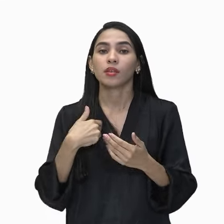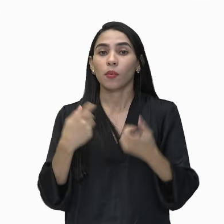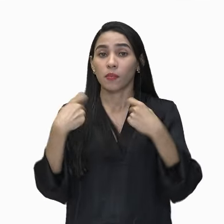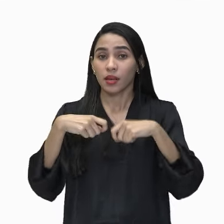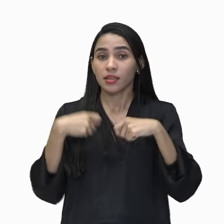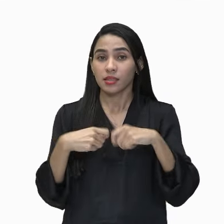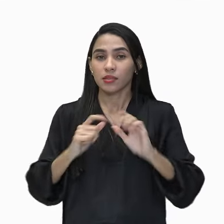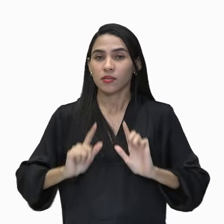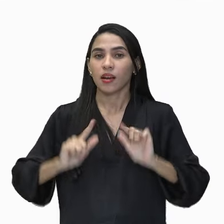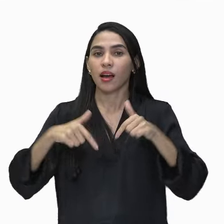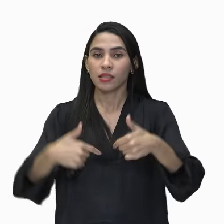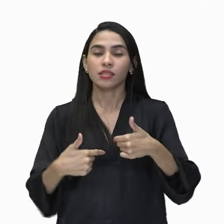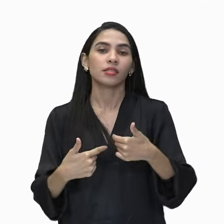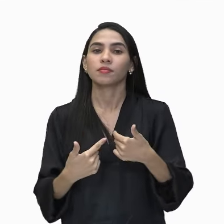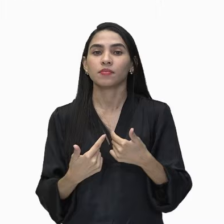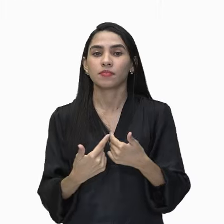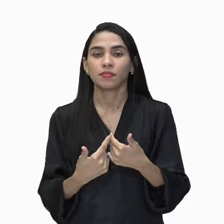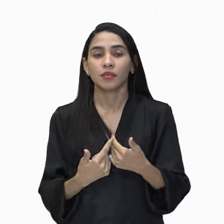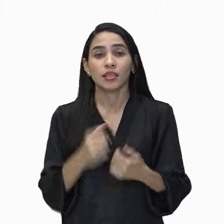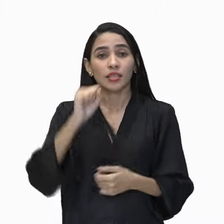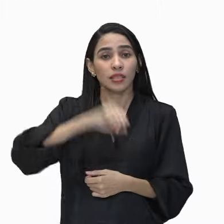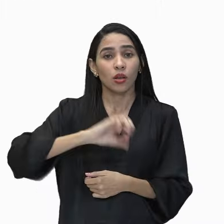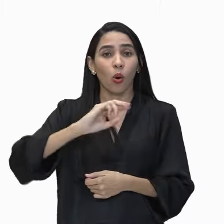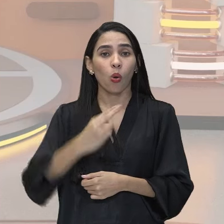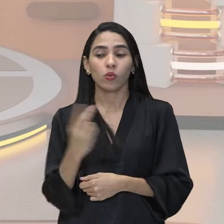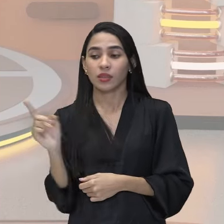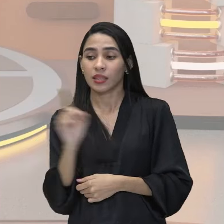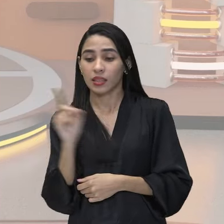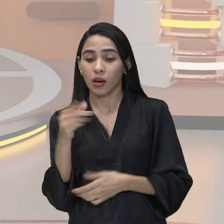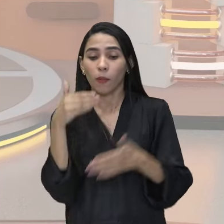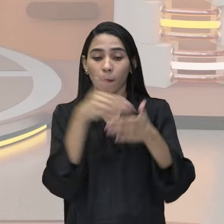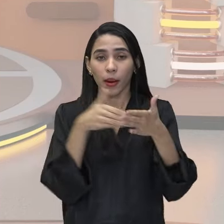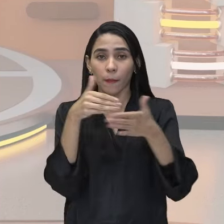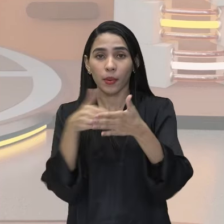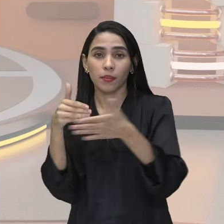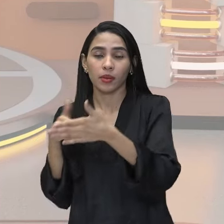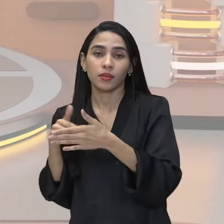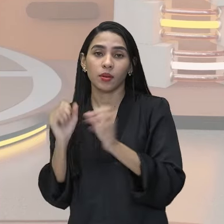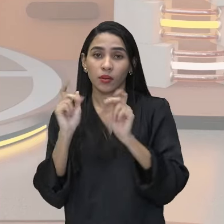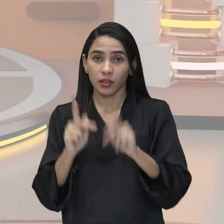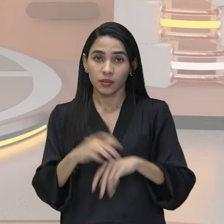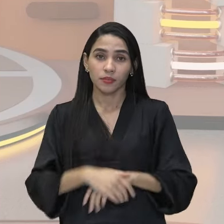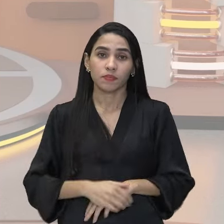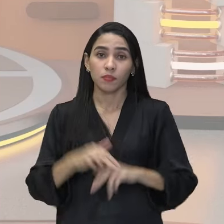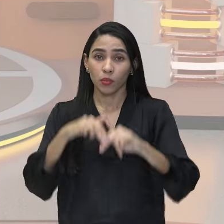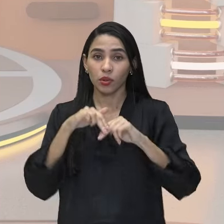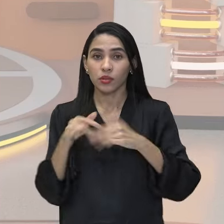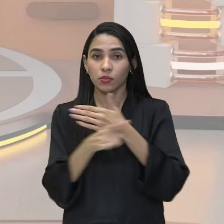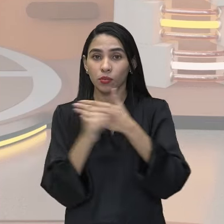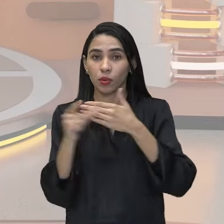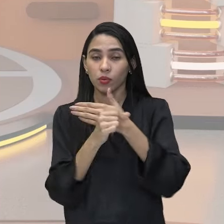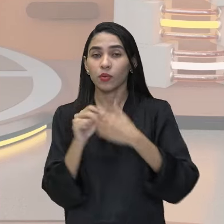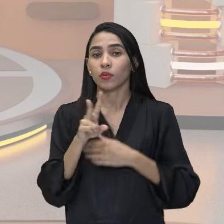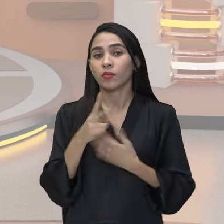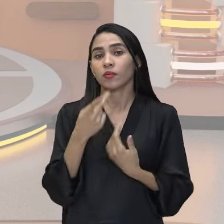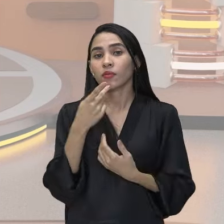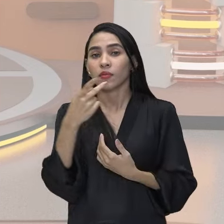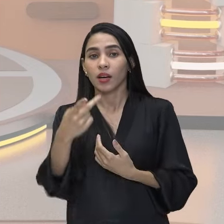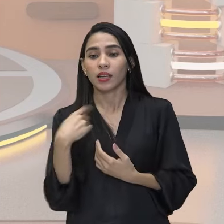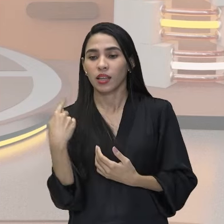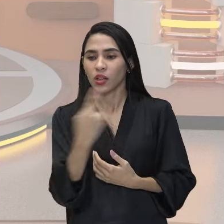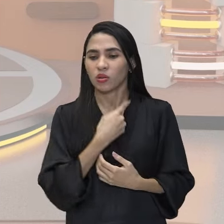agir superando ou não os obstáculos, tá certo? É por isso que Sartre fala para nós que nós somos